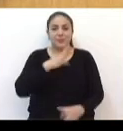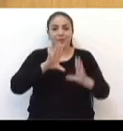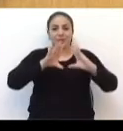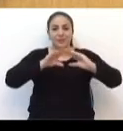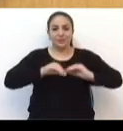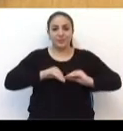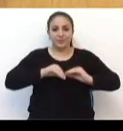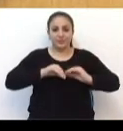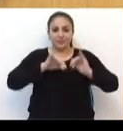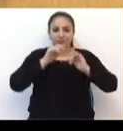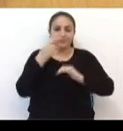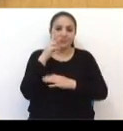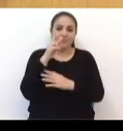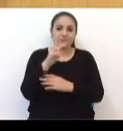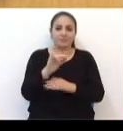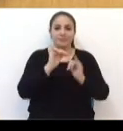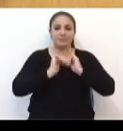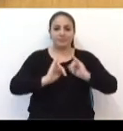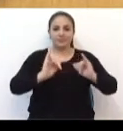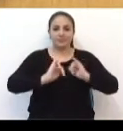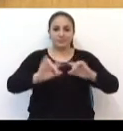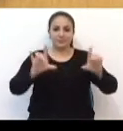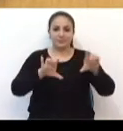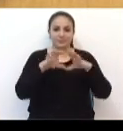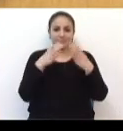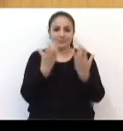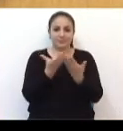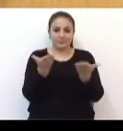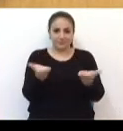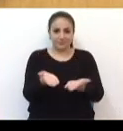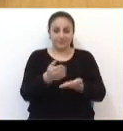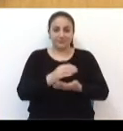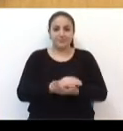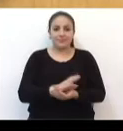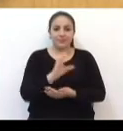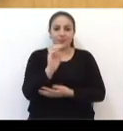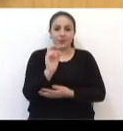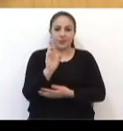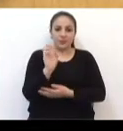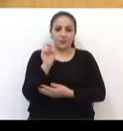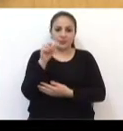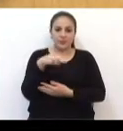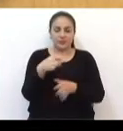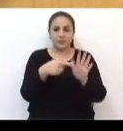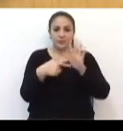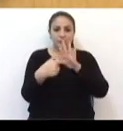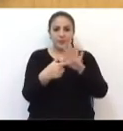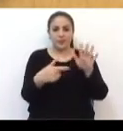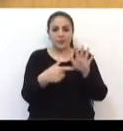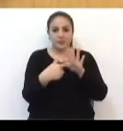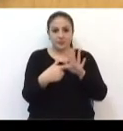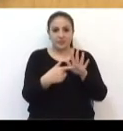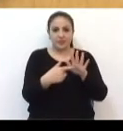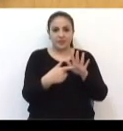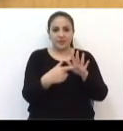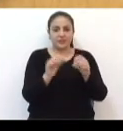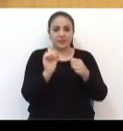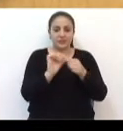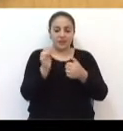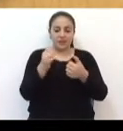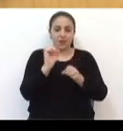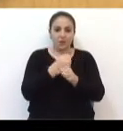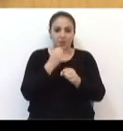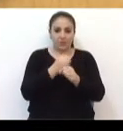Boa noite! Você vai ver no Jornal da Câmara de hoje. Corsan apresenta mapa de execução de obras em reunião